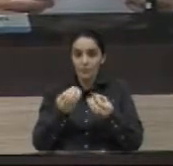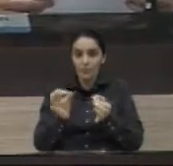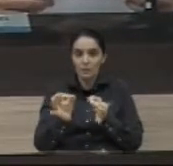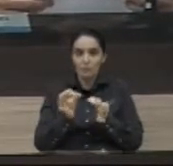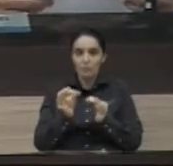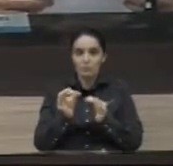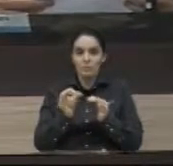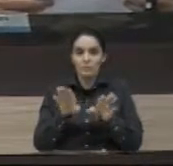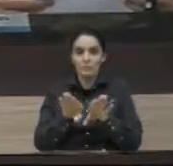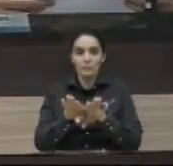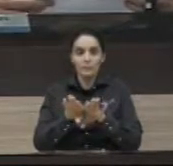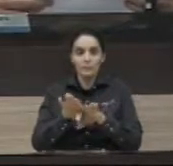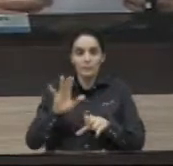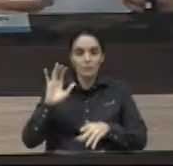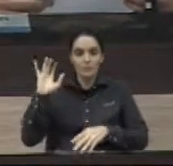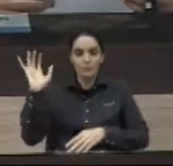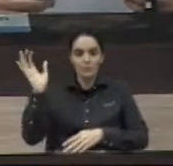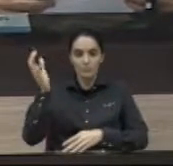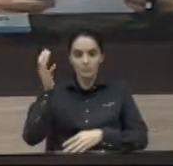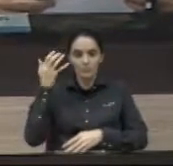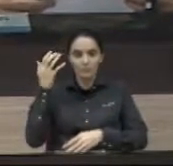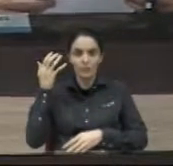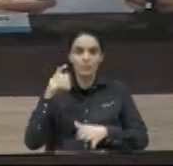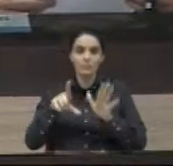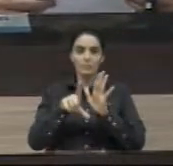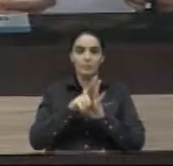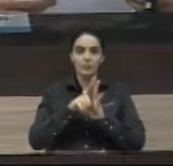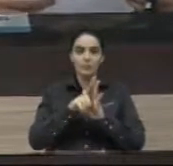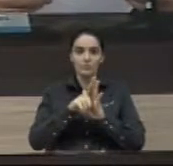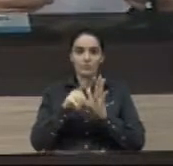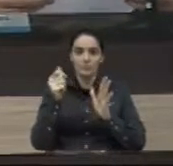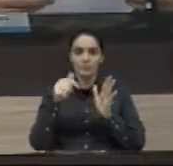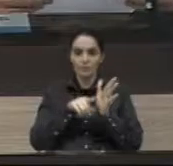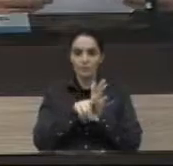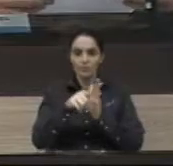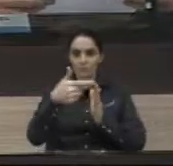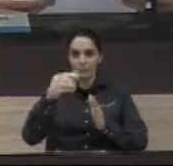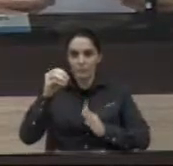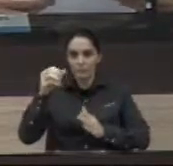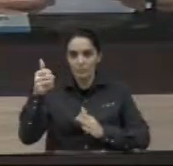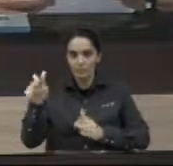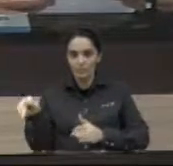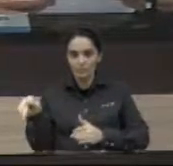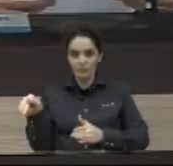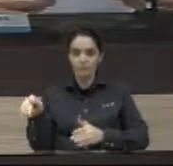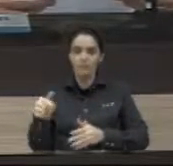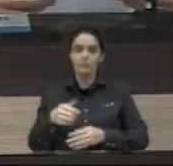a elaboração e execução da lei orçamentária de 2017,